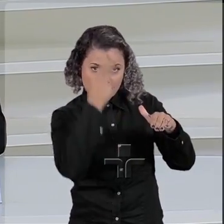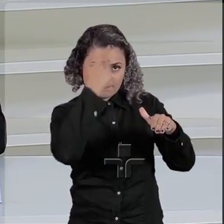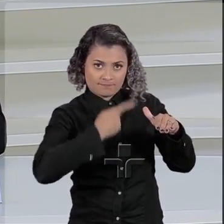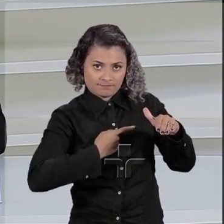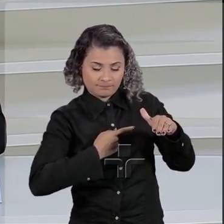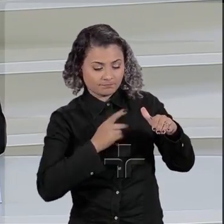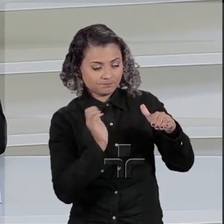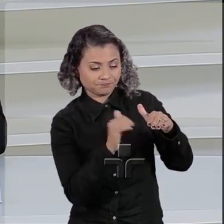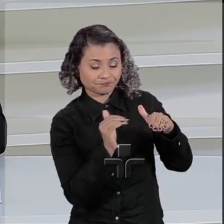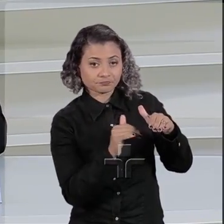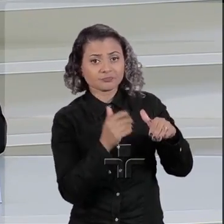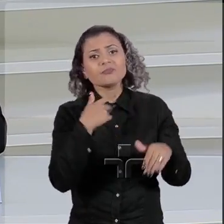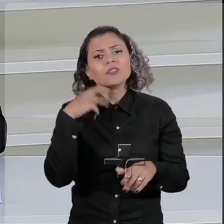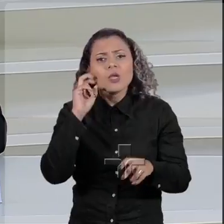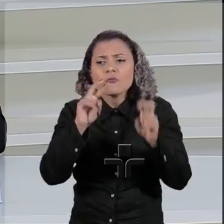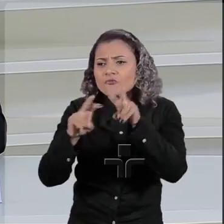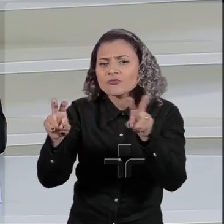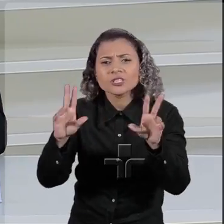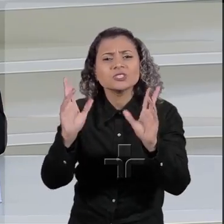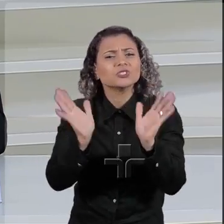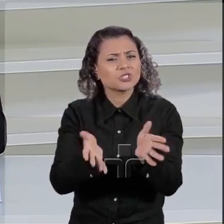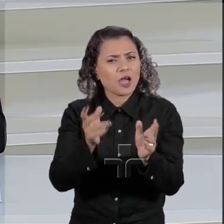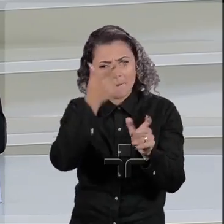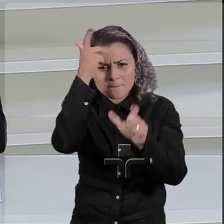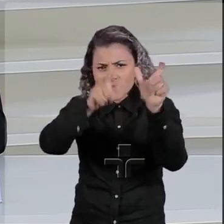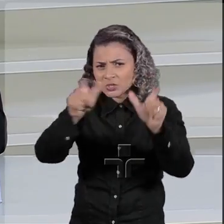por desconhecimento, ou por má fé,